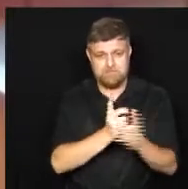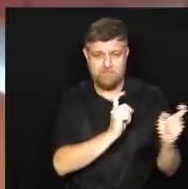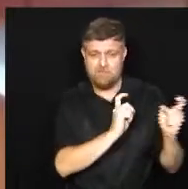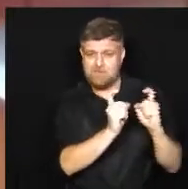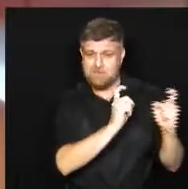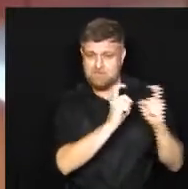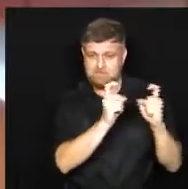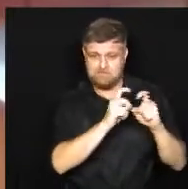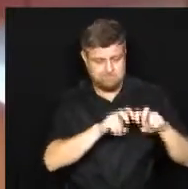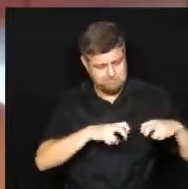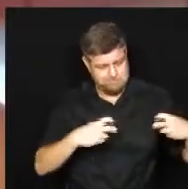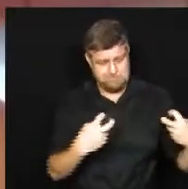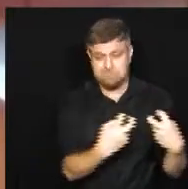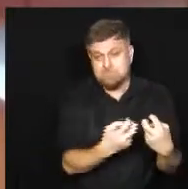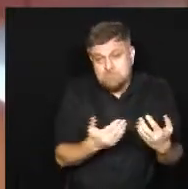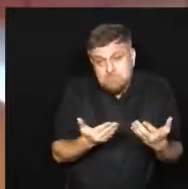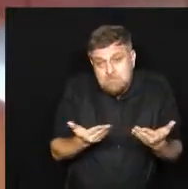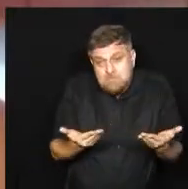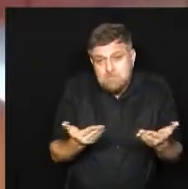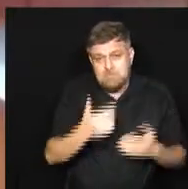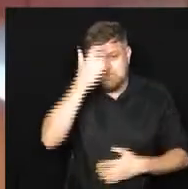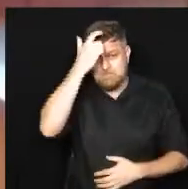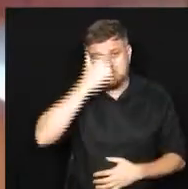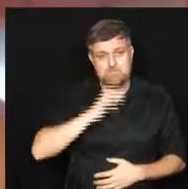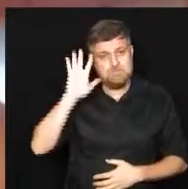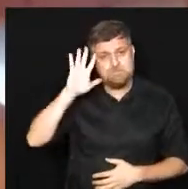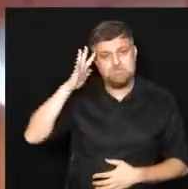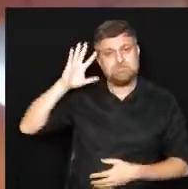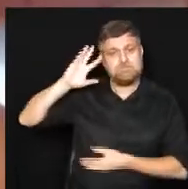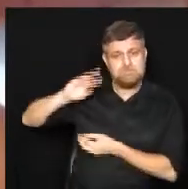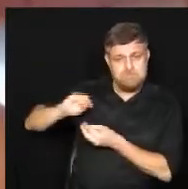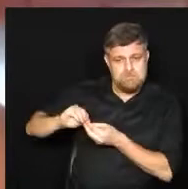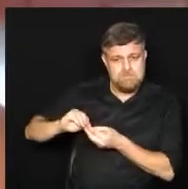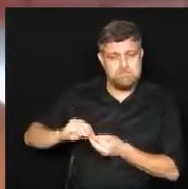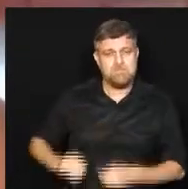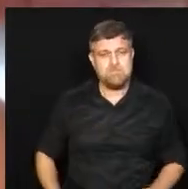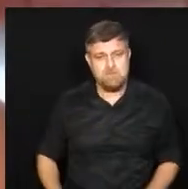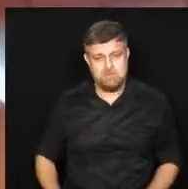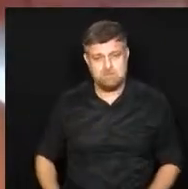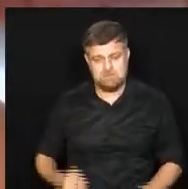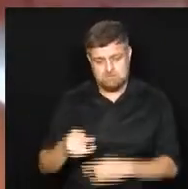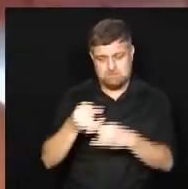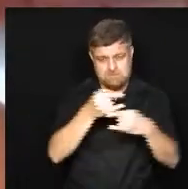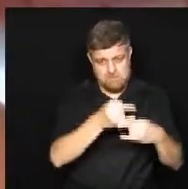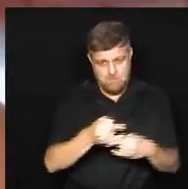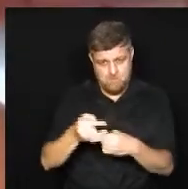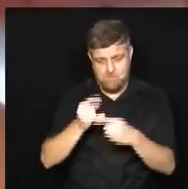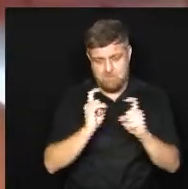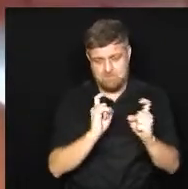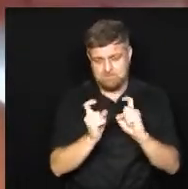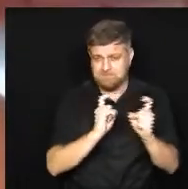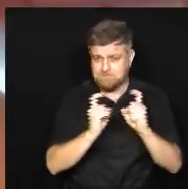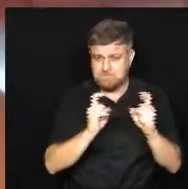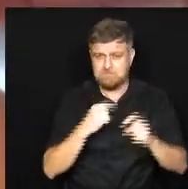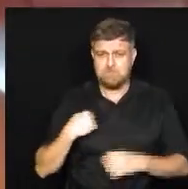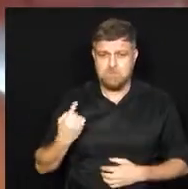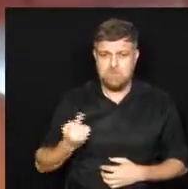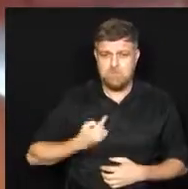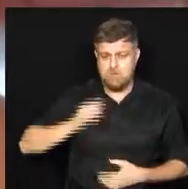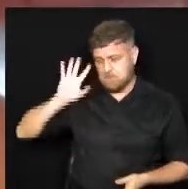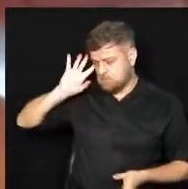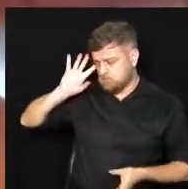nossas reuniões. Ainda assim, eu resolvi, então, fazer essa reunião para a gente fazer um